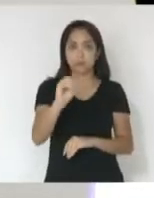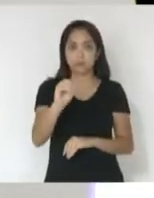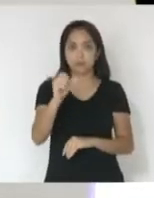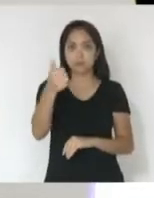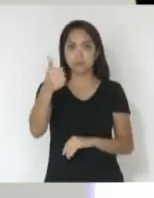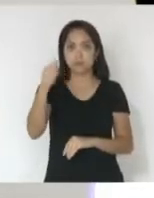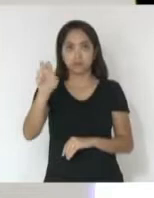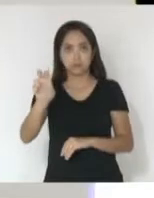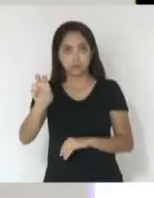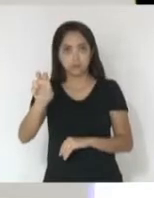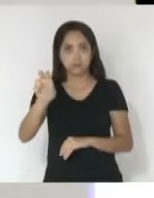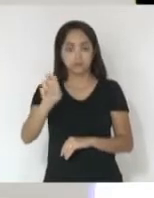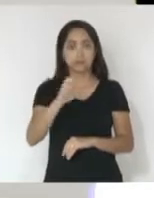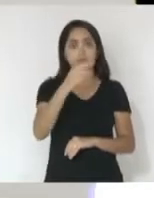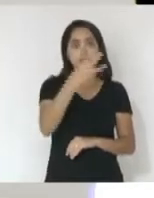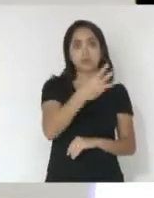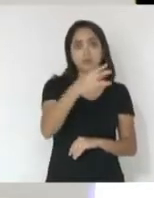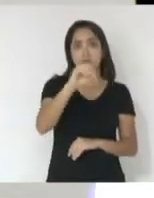130/2015,